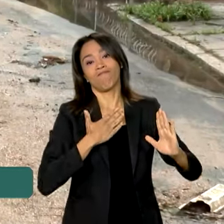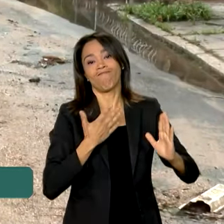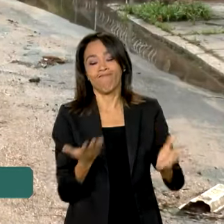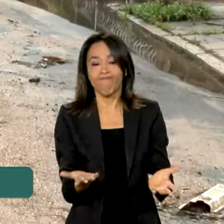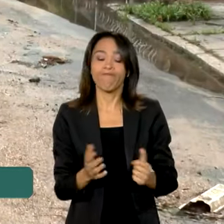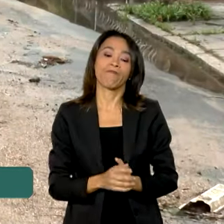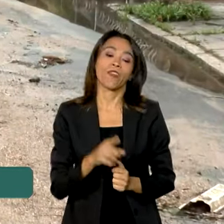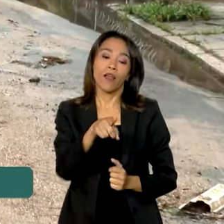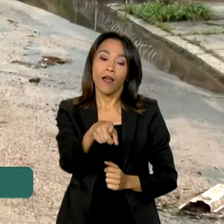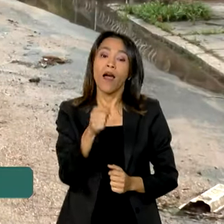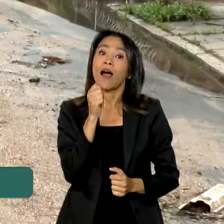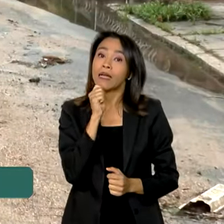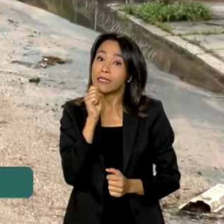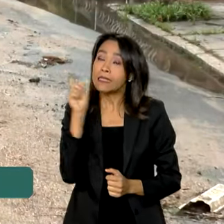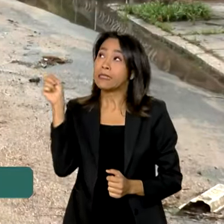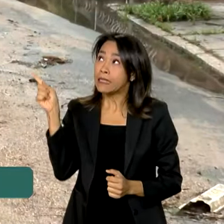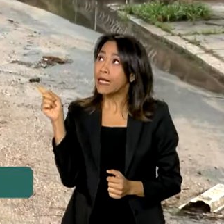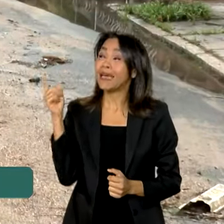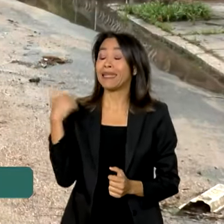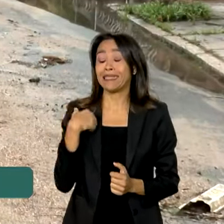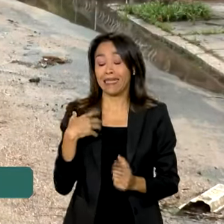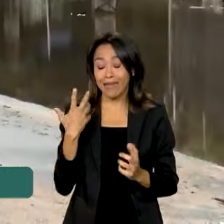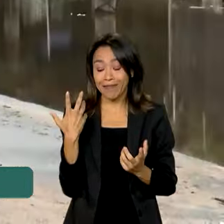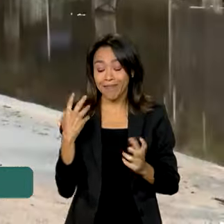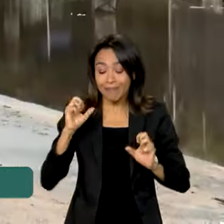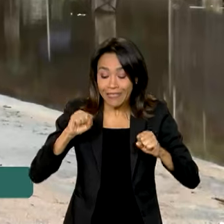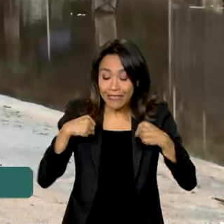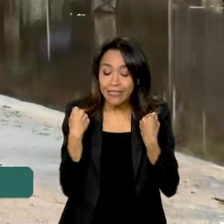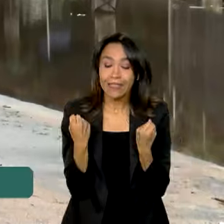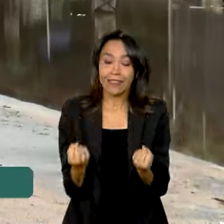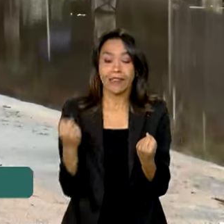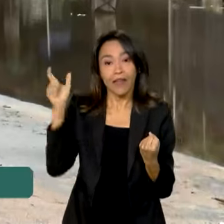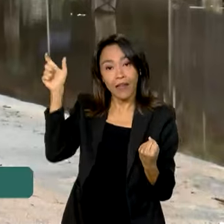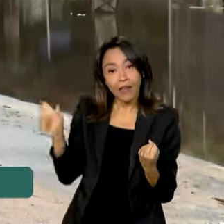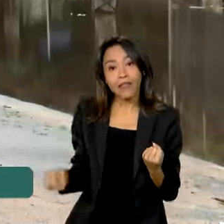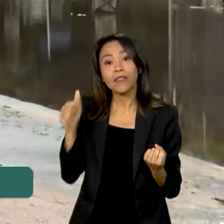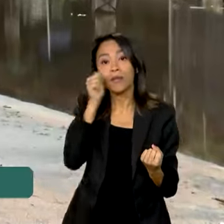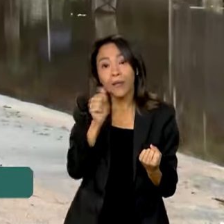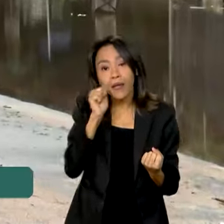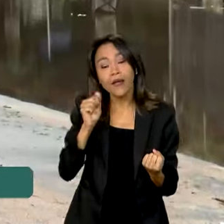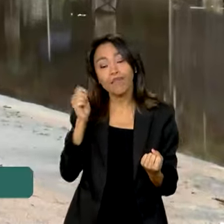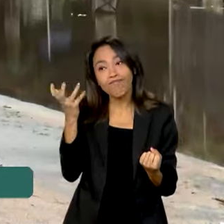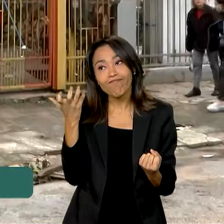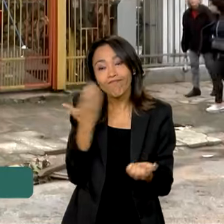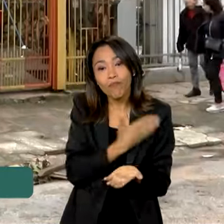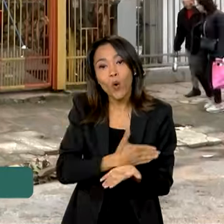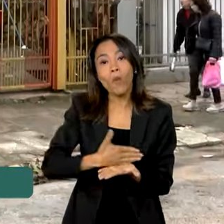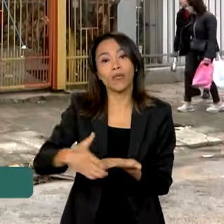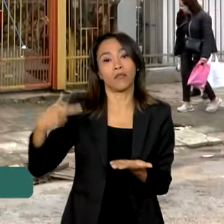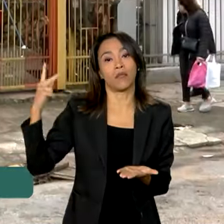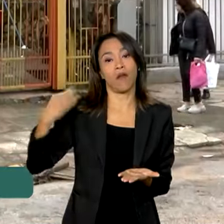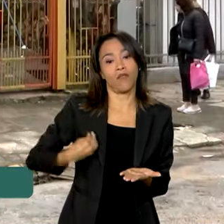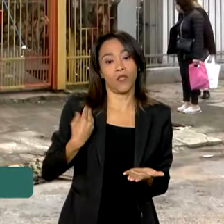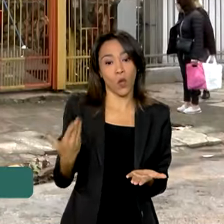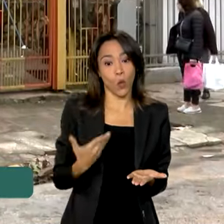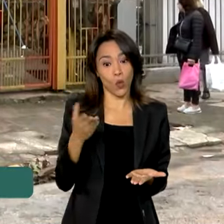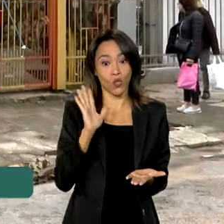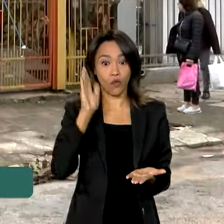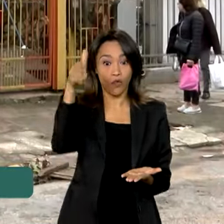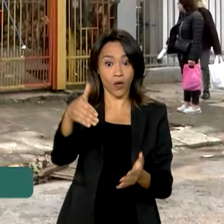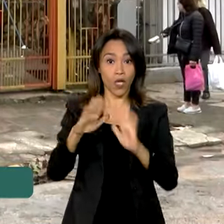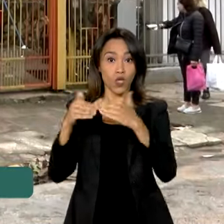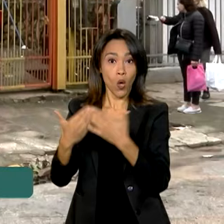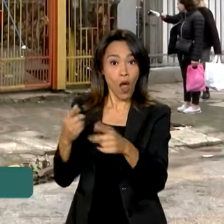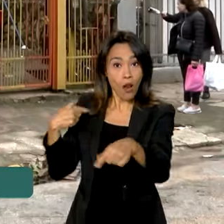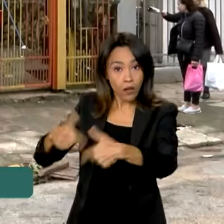recupera da maior tragédia da história do estado, Valdinéia tenta recomeçar. Hoje foi para a escola onde trabalha